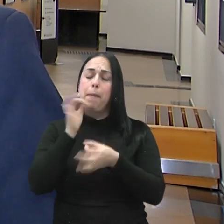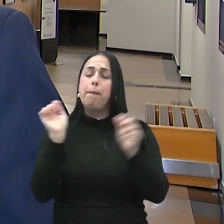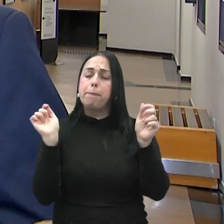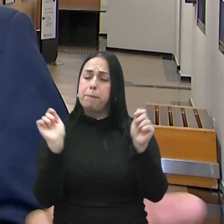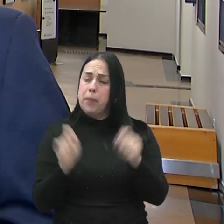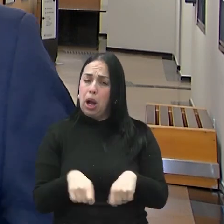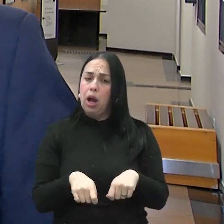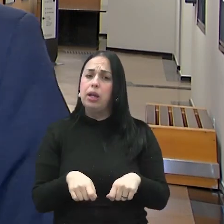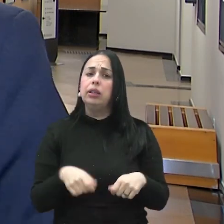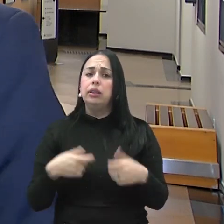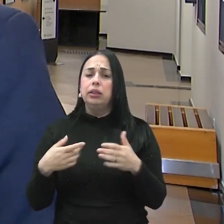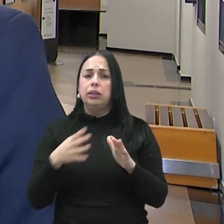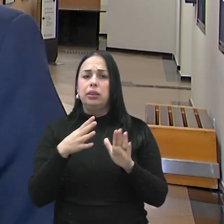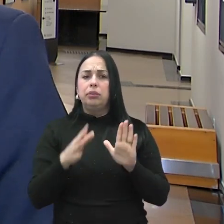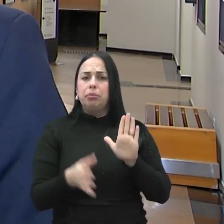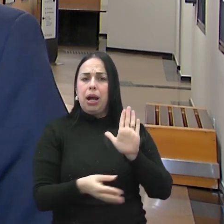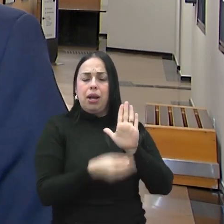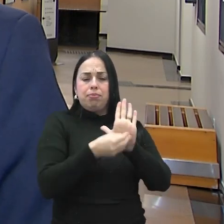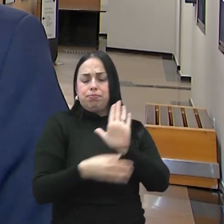sugestões para